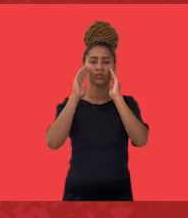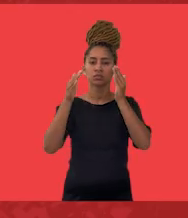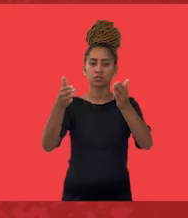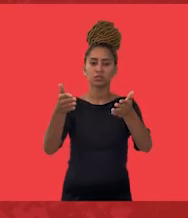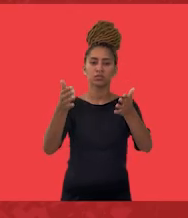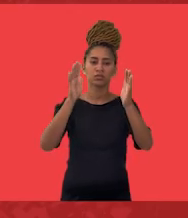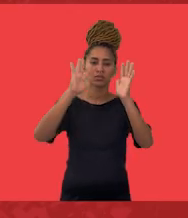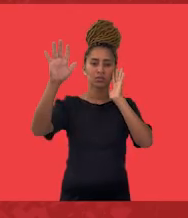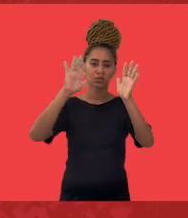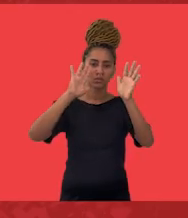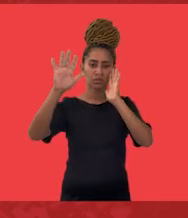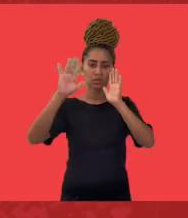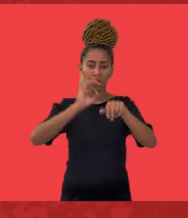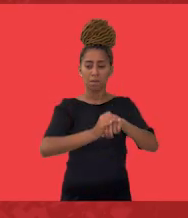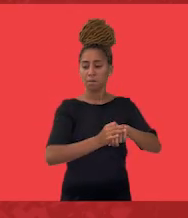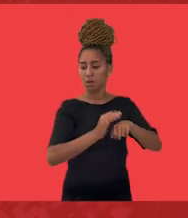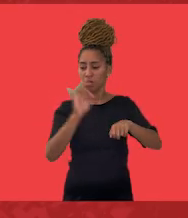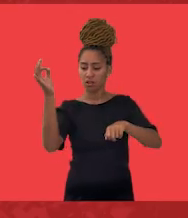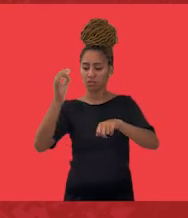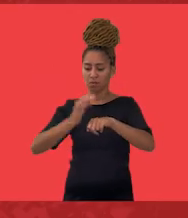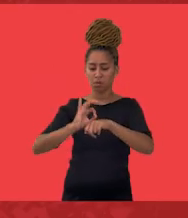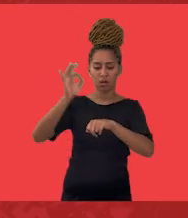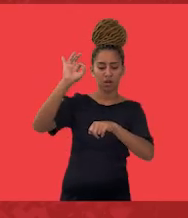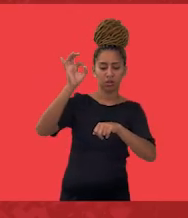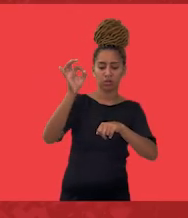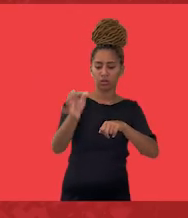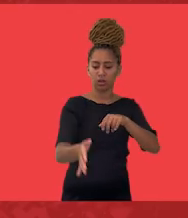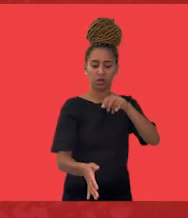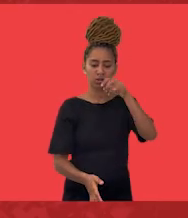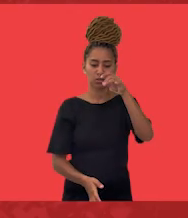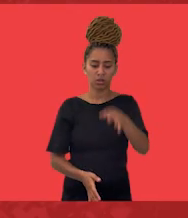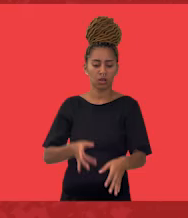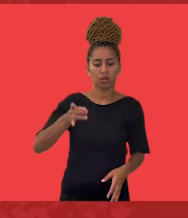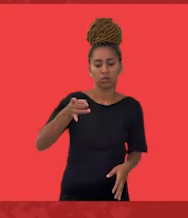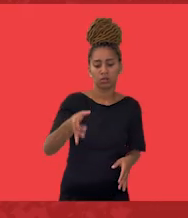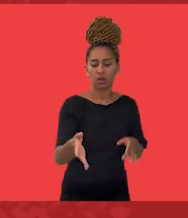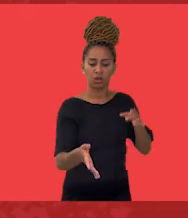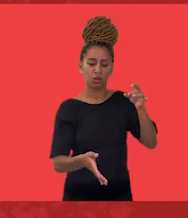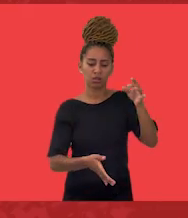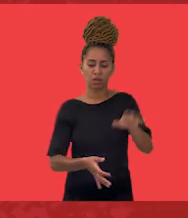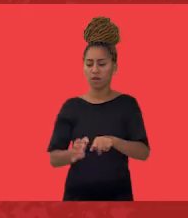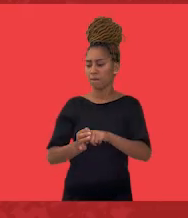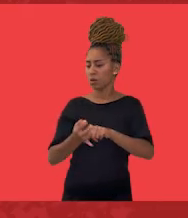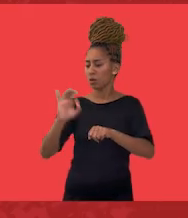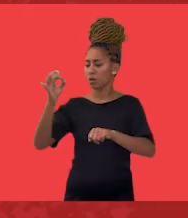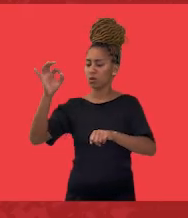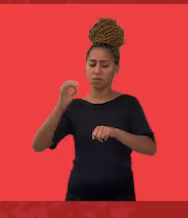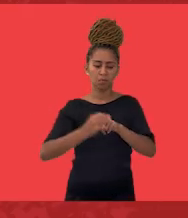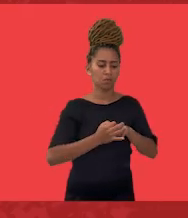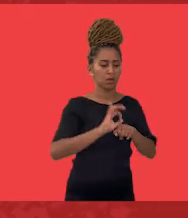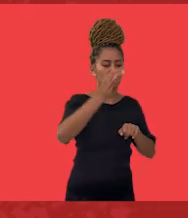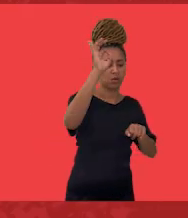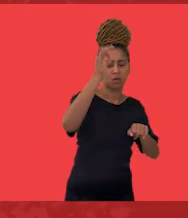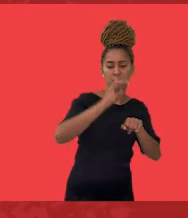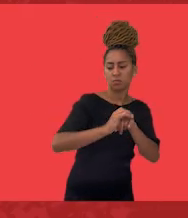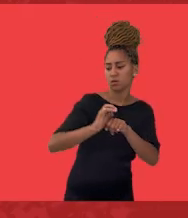Maísa pensa em corte. Maísa pensa em belos peixes. Maísa